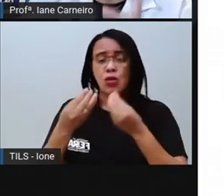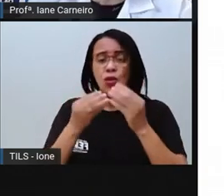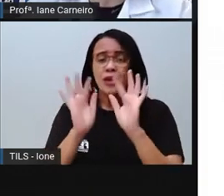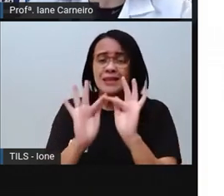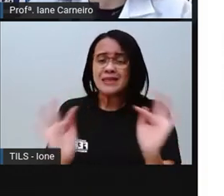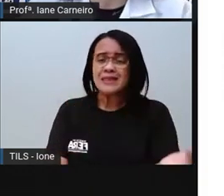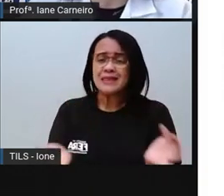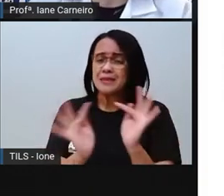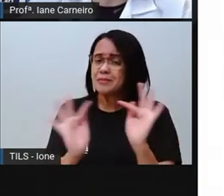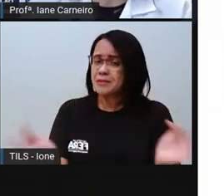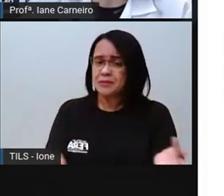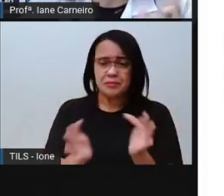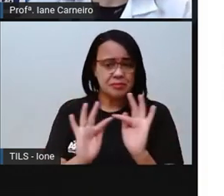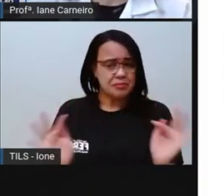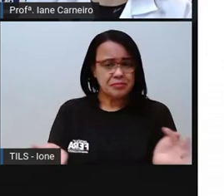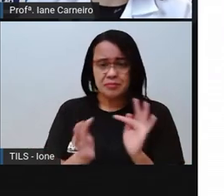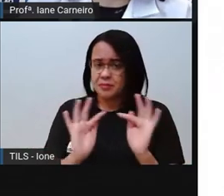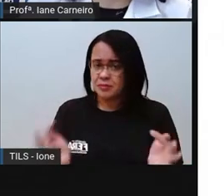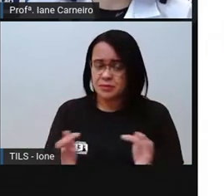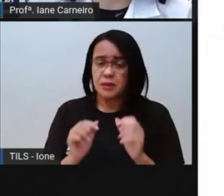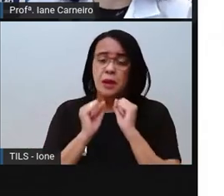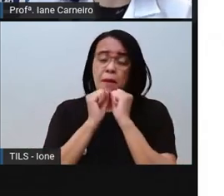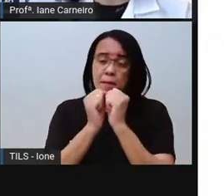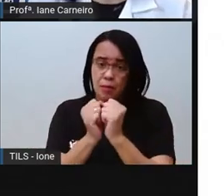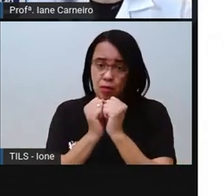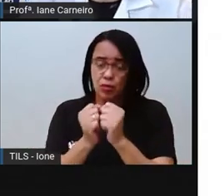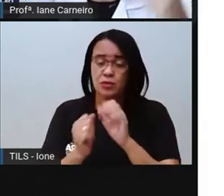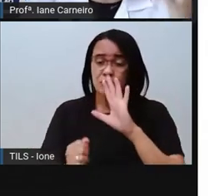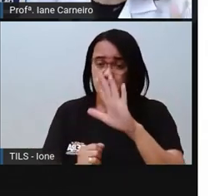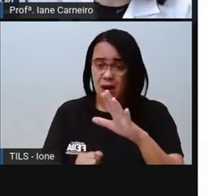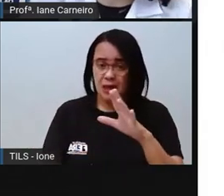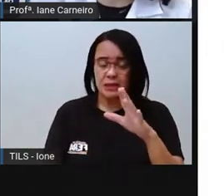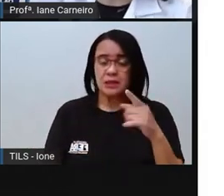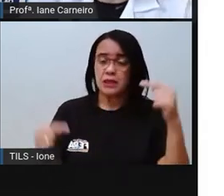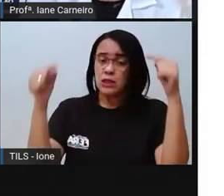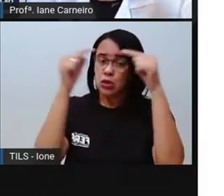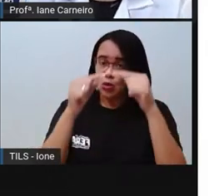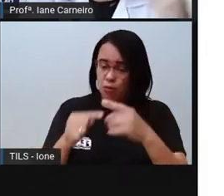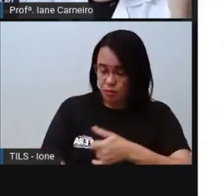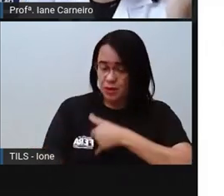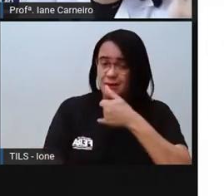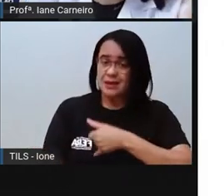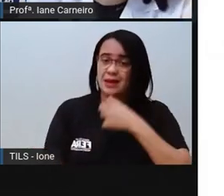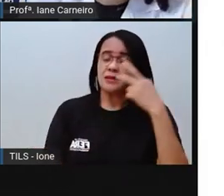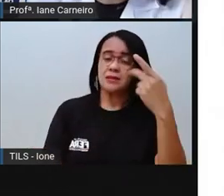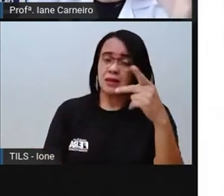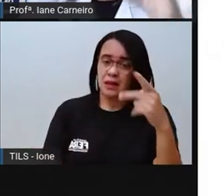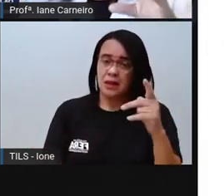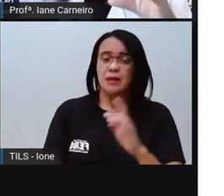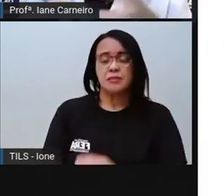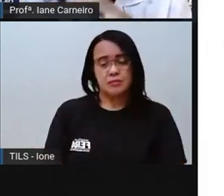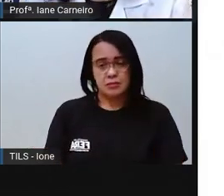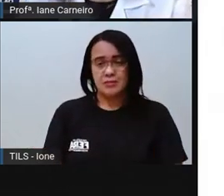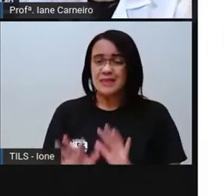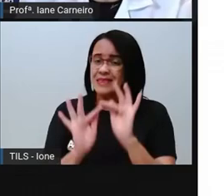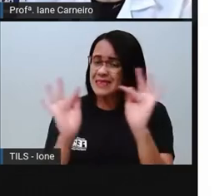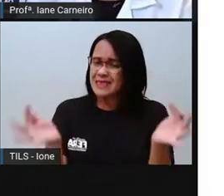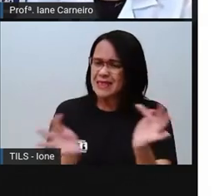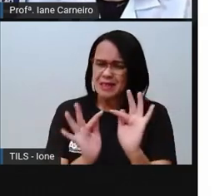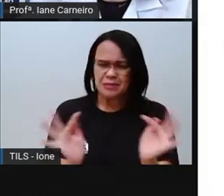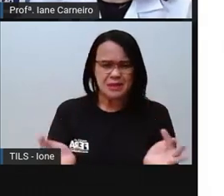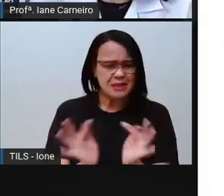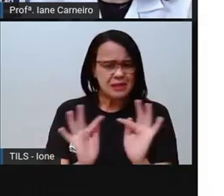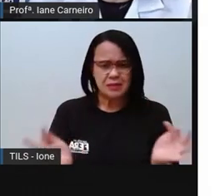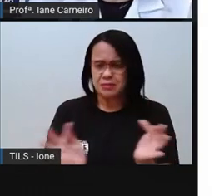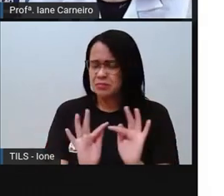Então esse é um lembrete que a Pró traz para vocês mais uma vez. Criança não trabalha, mas pode ajudar, né, com pequenas tarefas